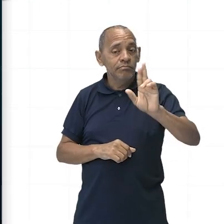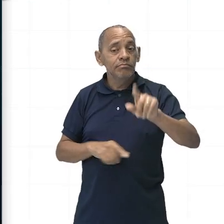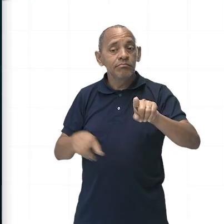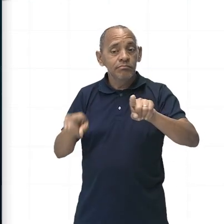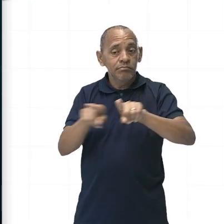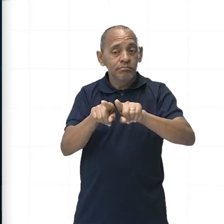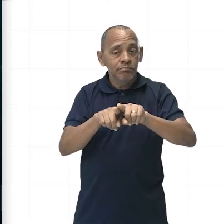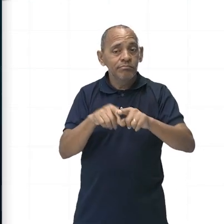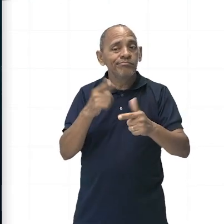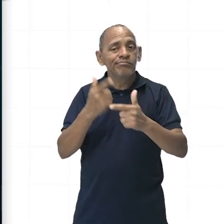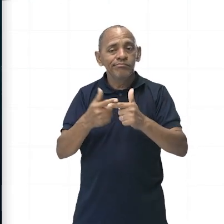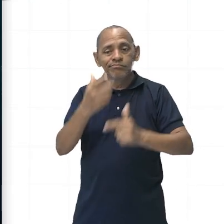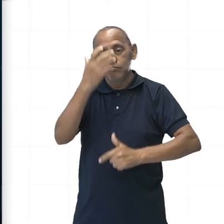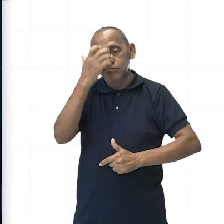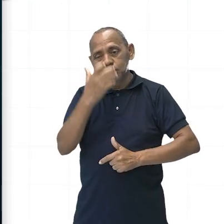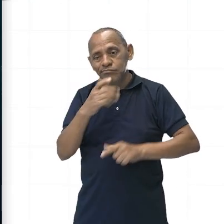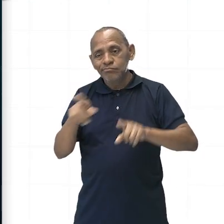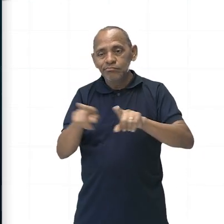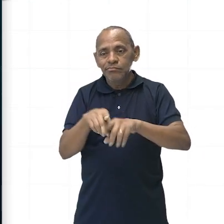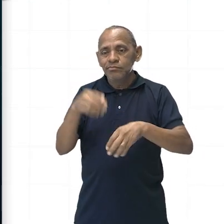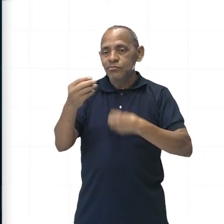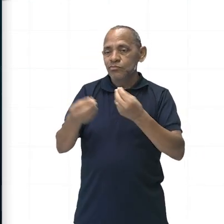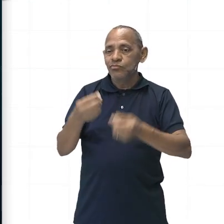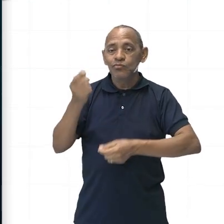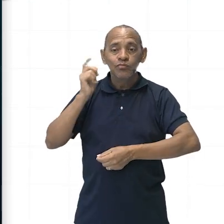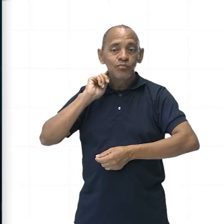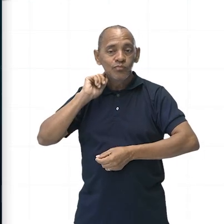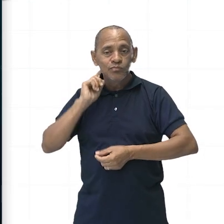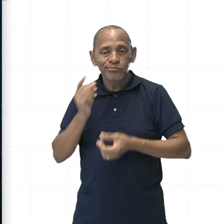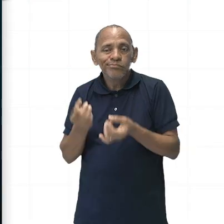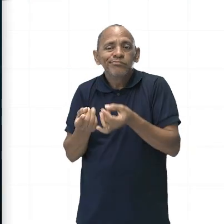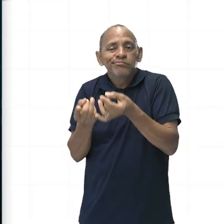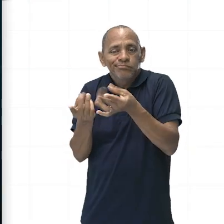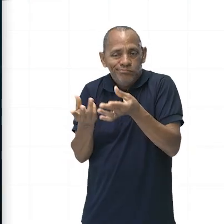um problema sério de como esse lixo é tratado.